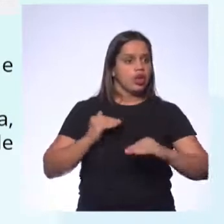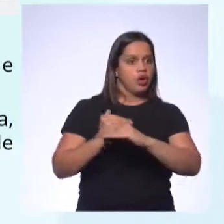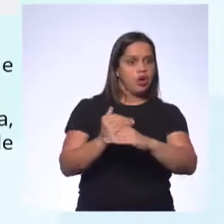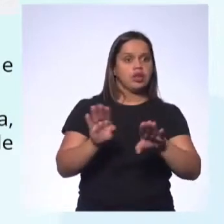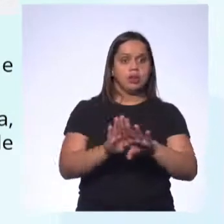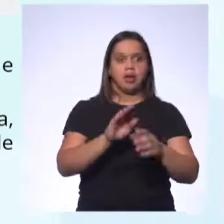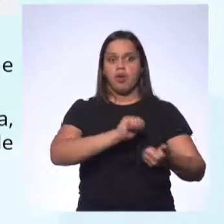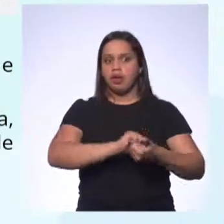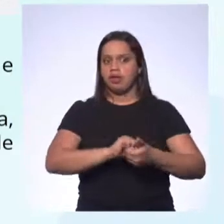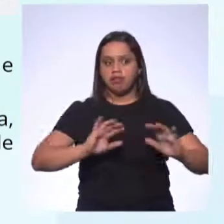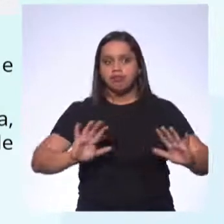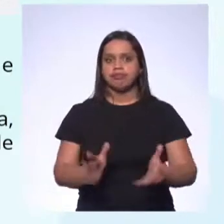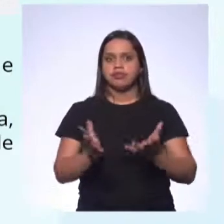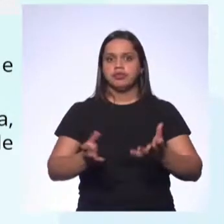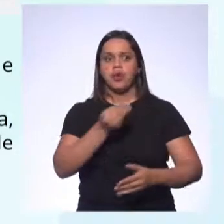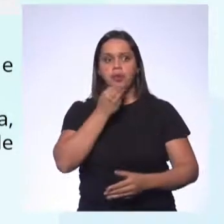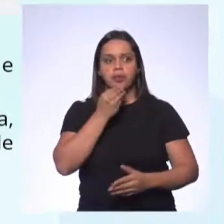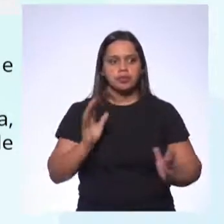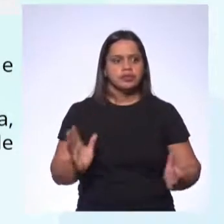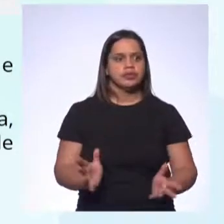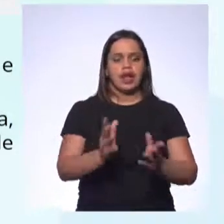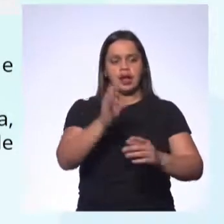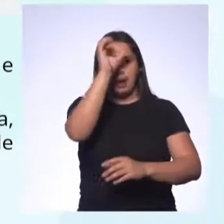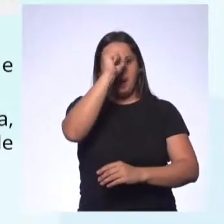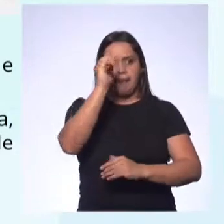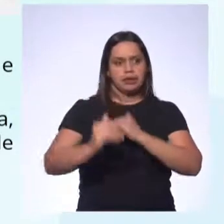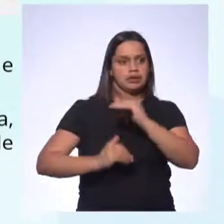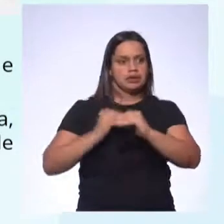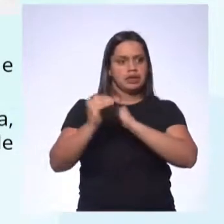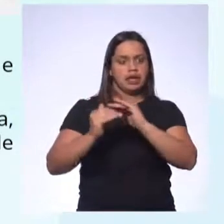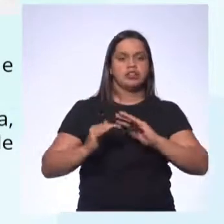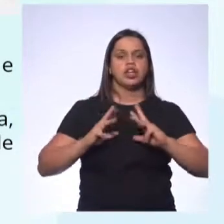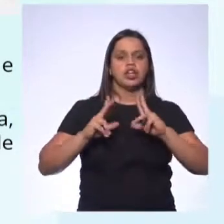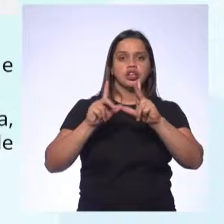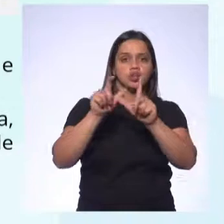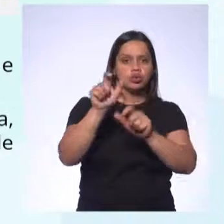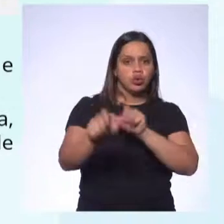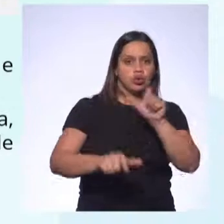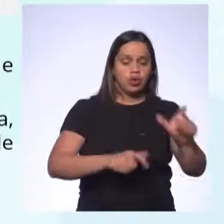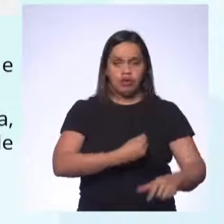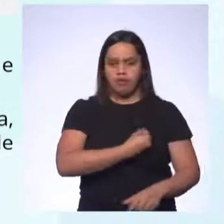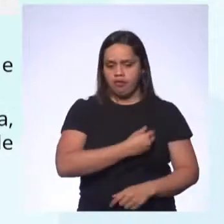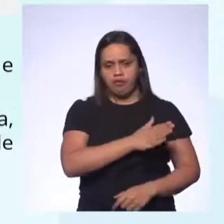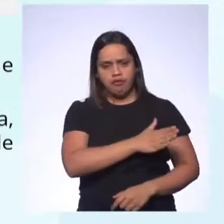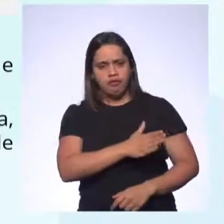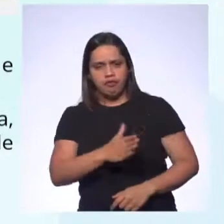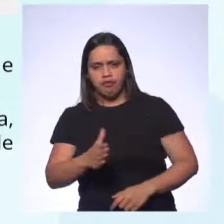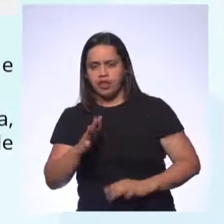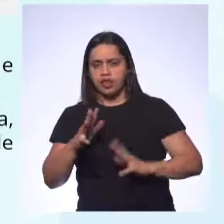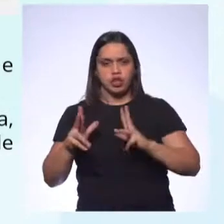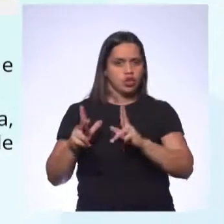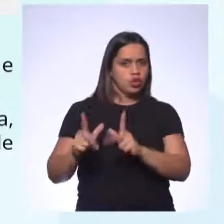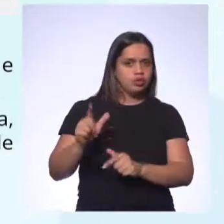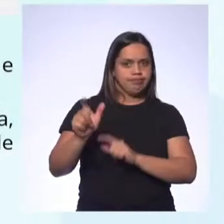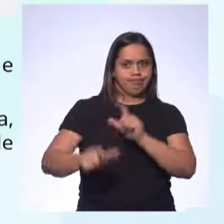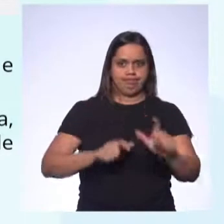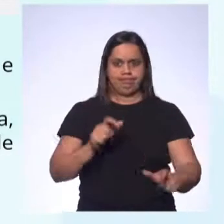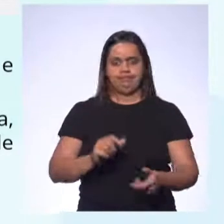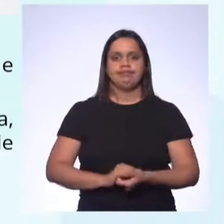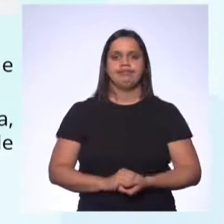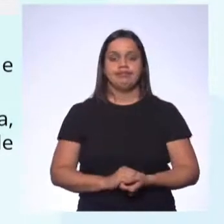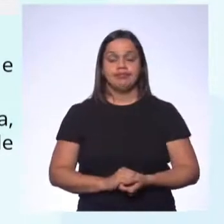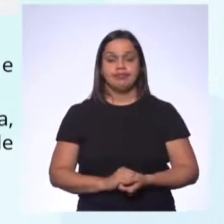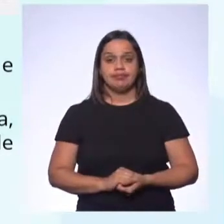e de qualidade e promover oportunidades de aprendizagem ao longo da vida para